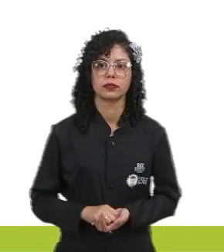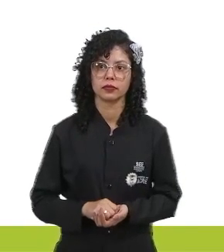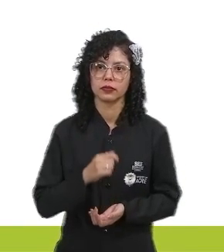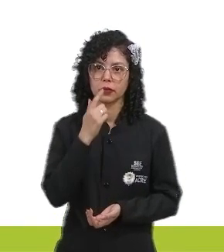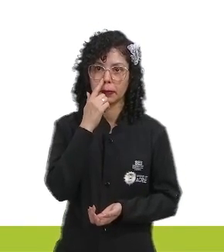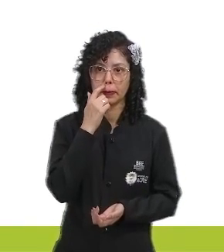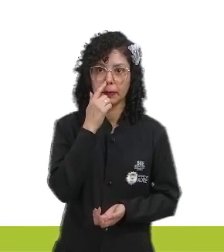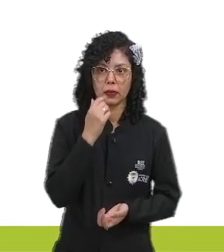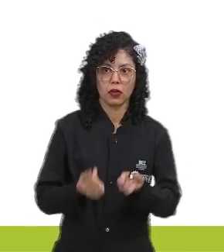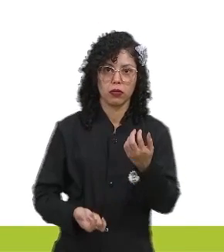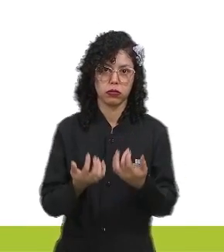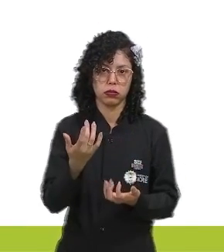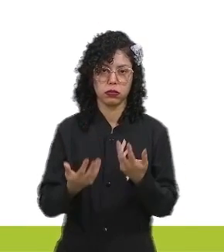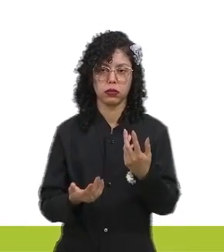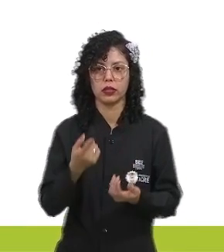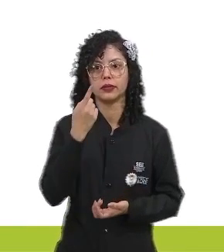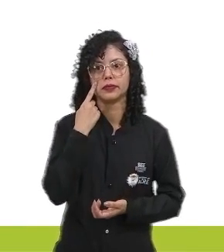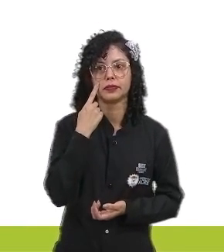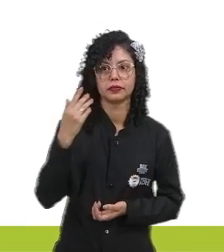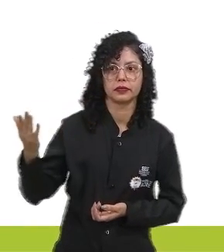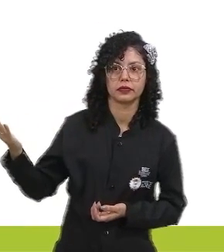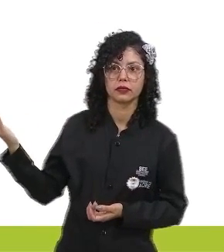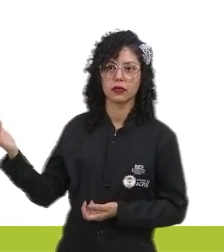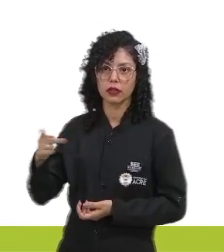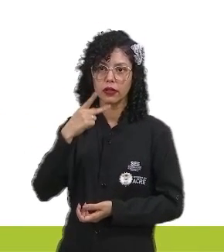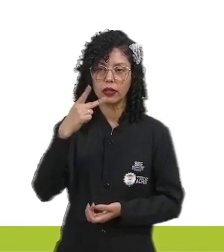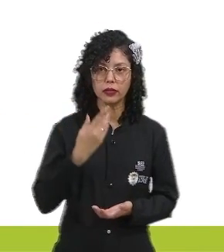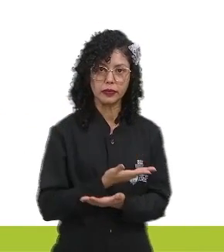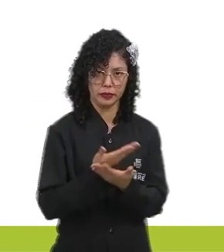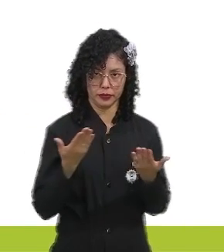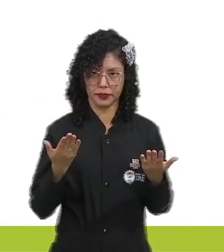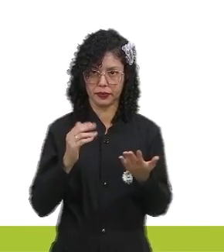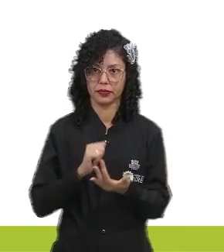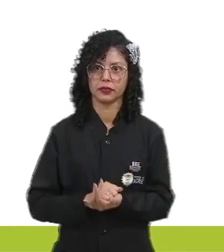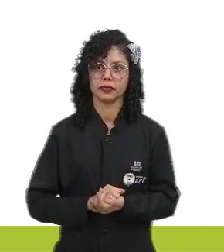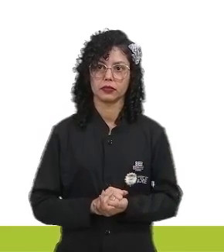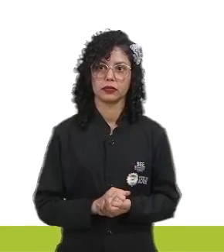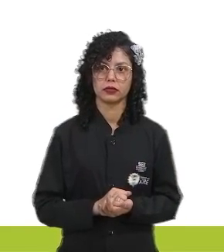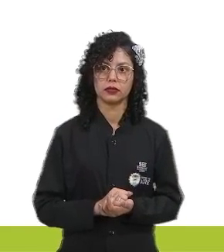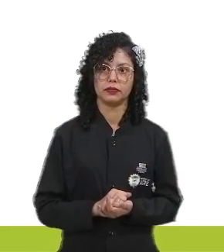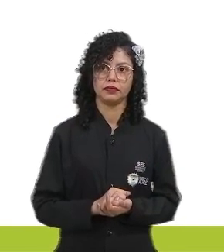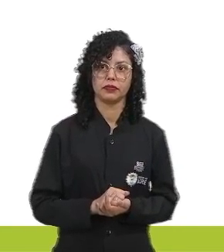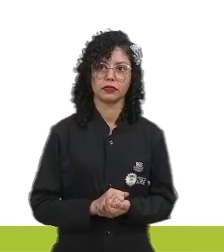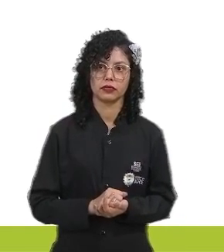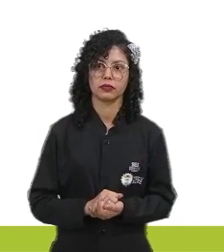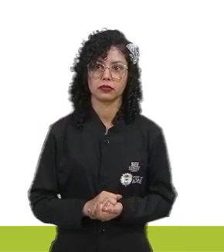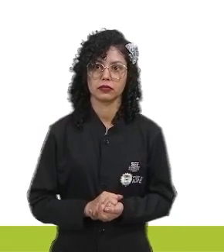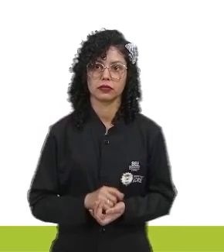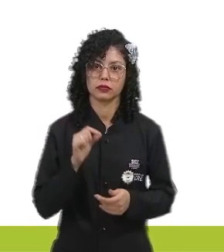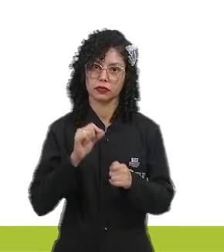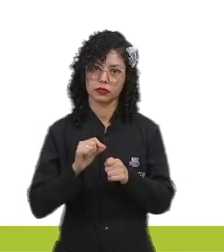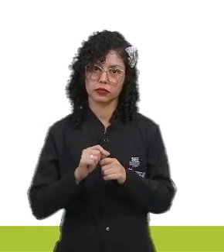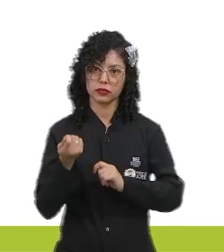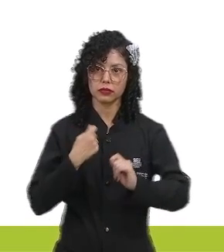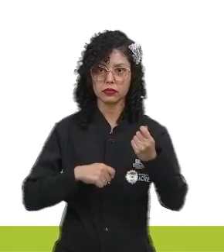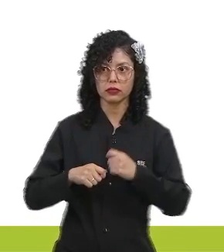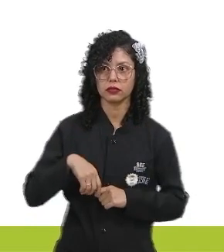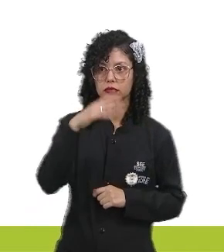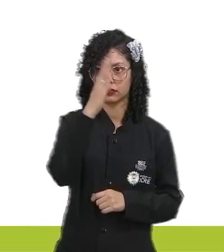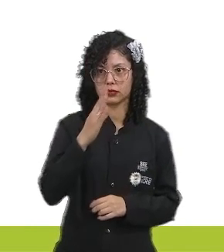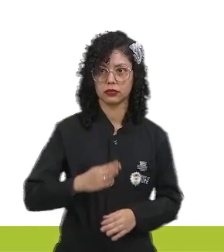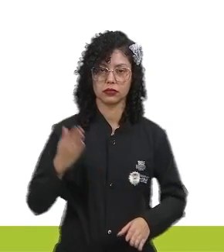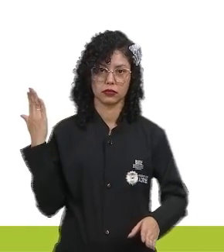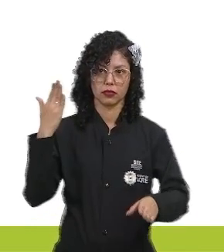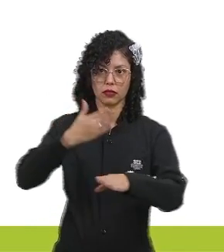Essa incineração do café que você está vendo aí, que eu acabei de comentar, né, vai fazer com que a economia brasileira entre